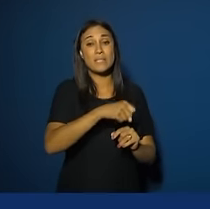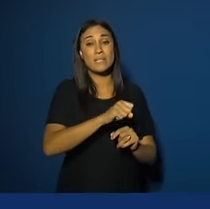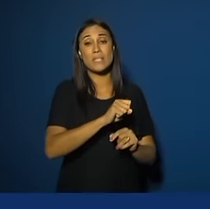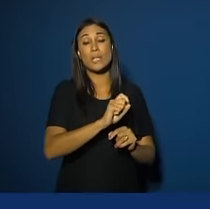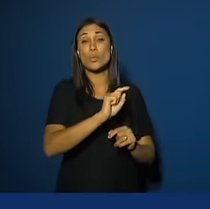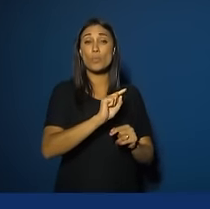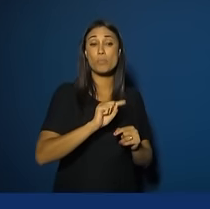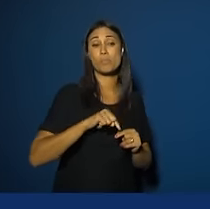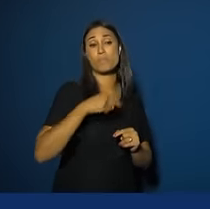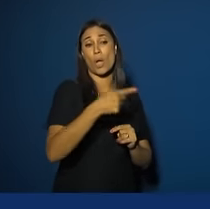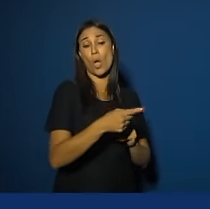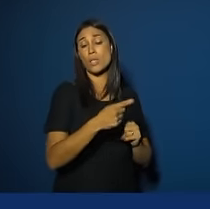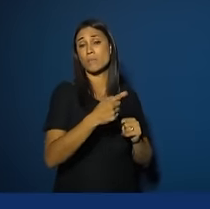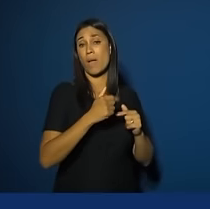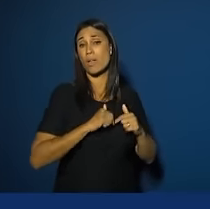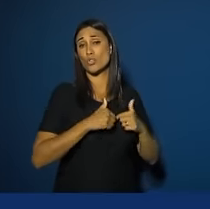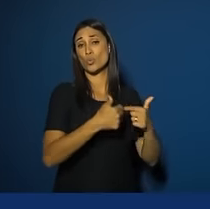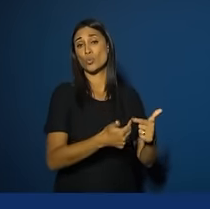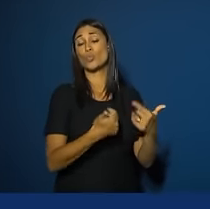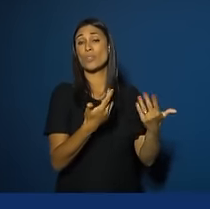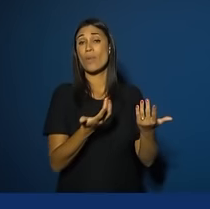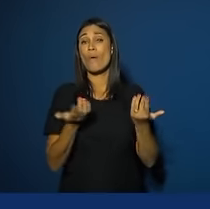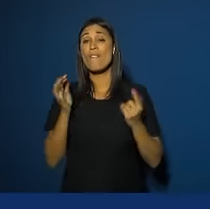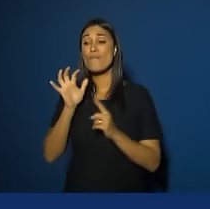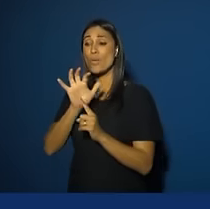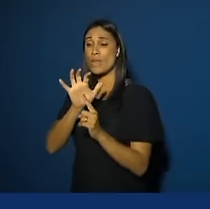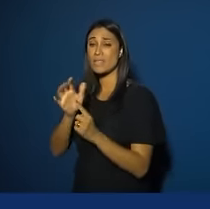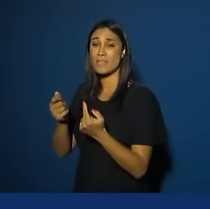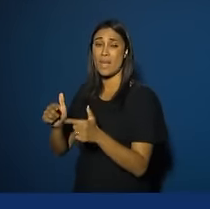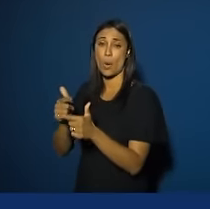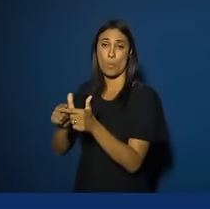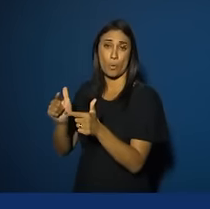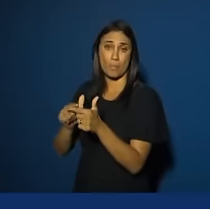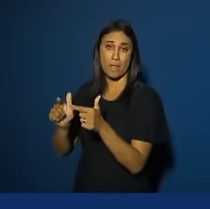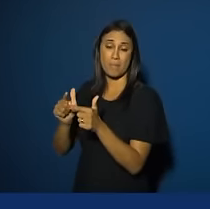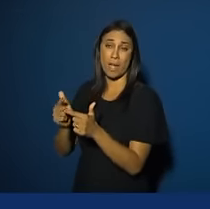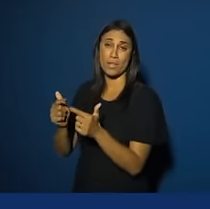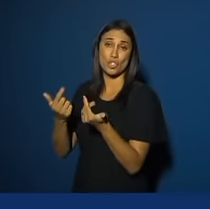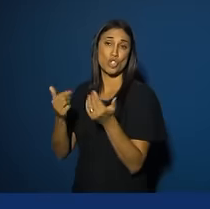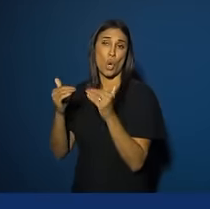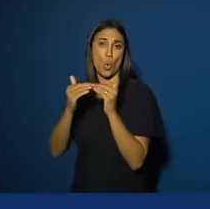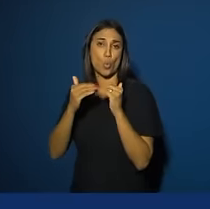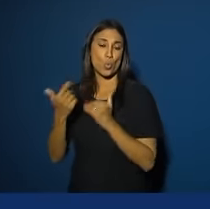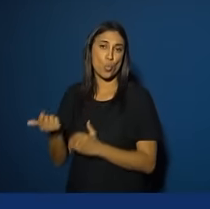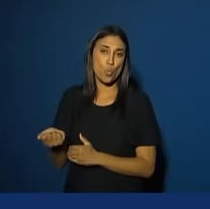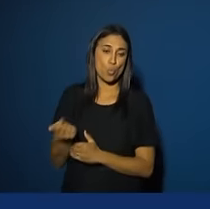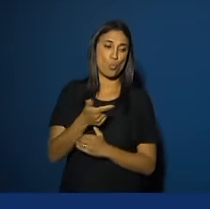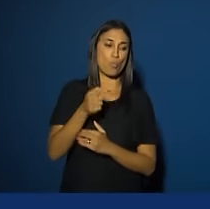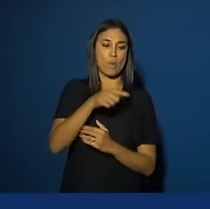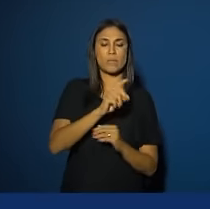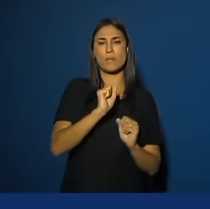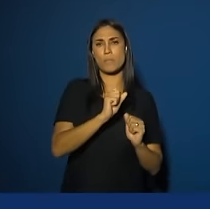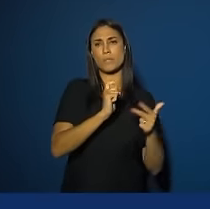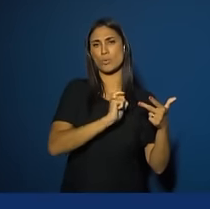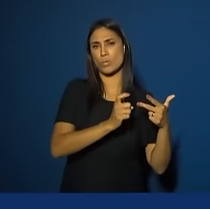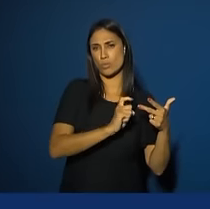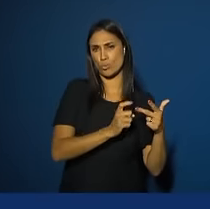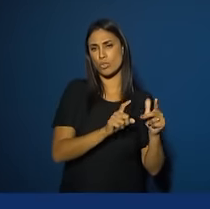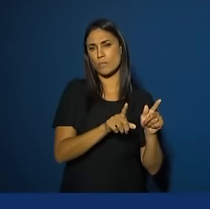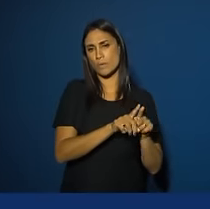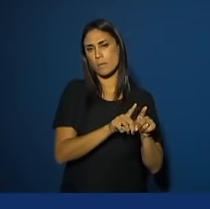board seguinte. Então, talvez atacar o problema da incerteza do board seguinte, que pode vir até do executivo mesmo, do